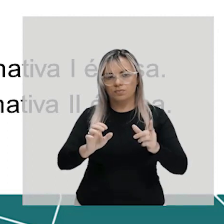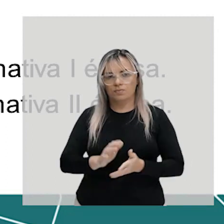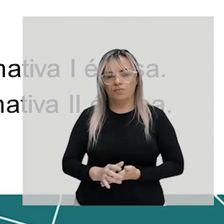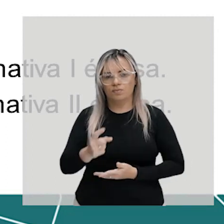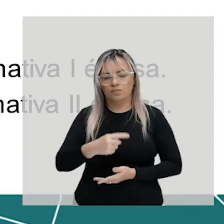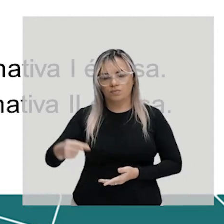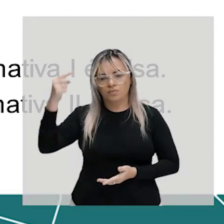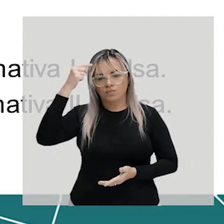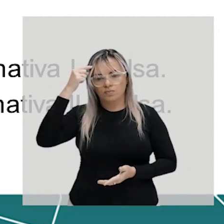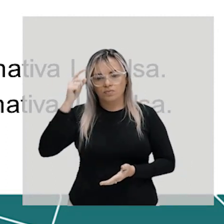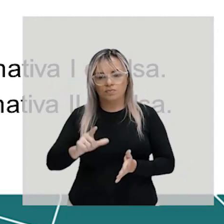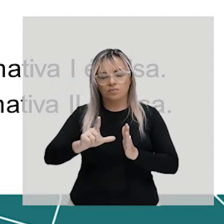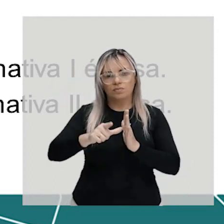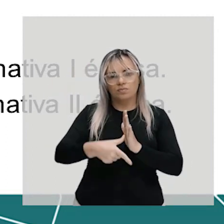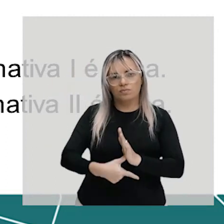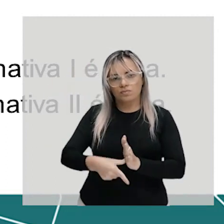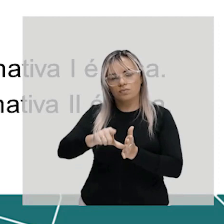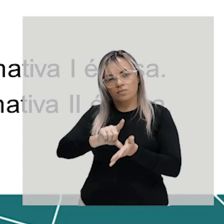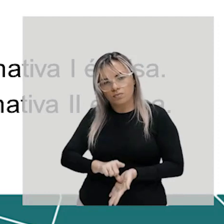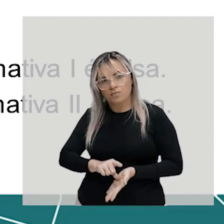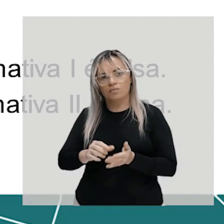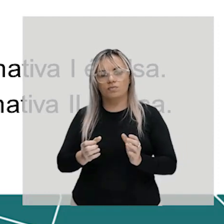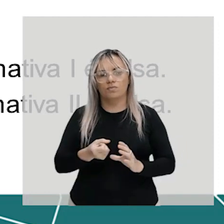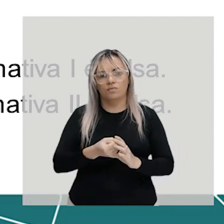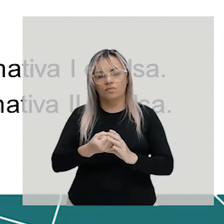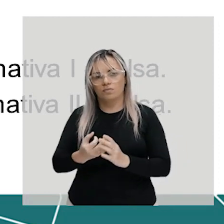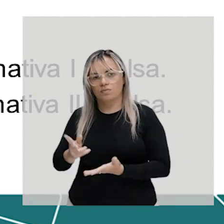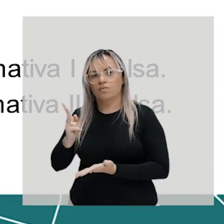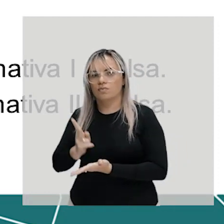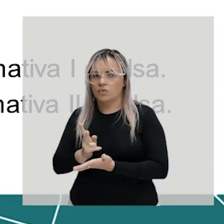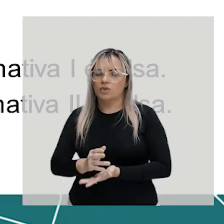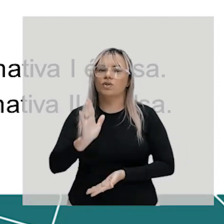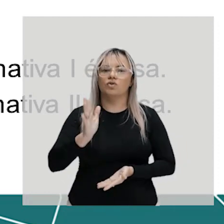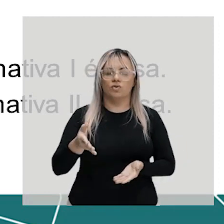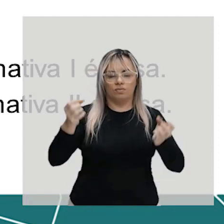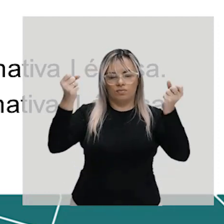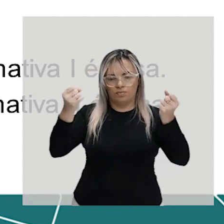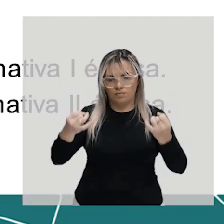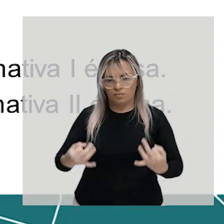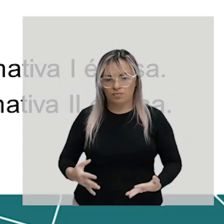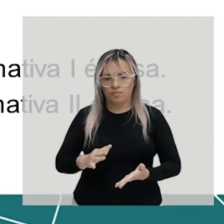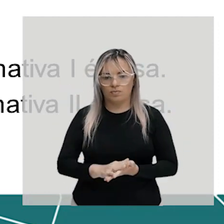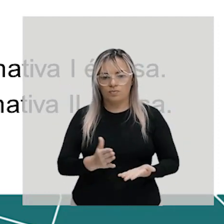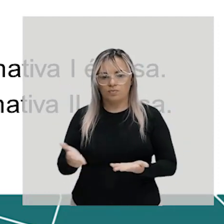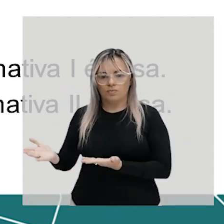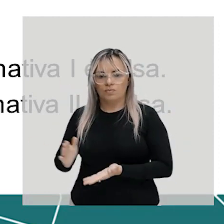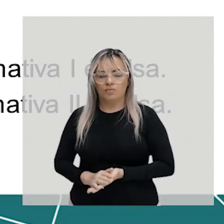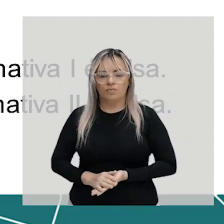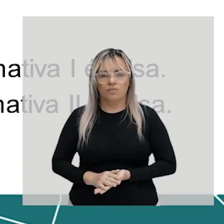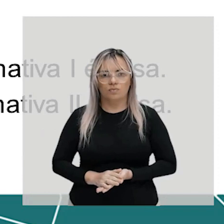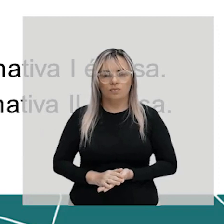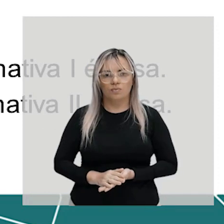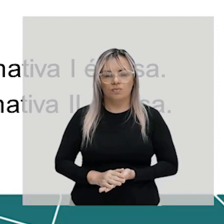ideias de antecessor sucessor e conjunto infinito nós já comentamos né E nós né